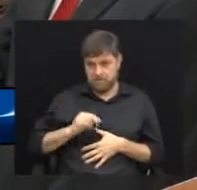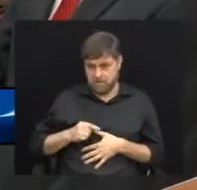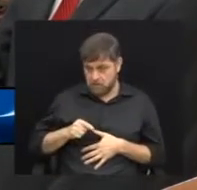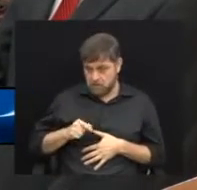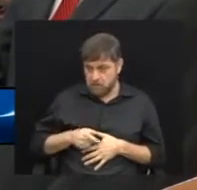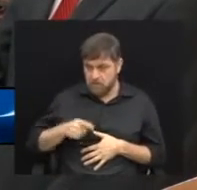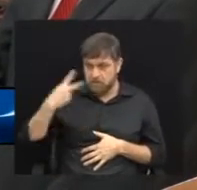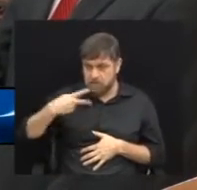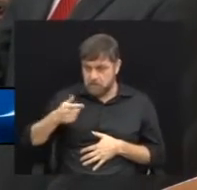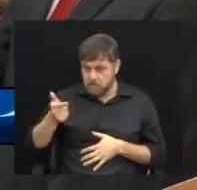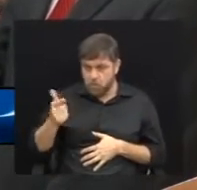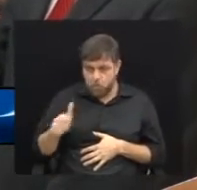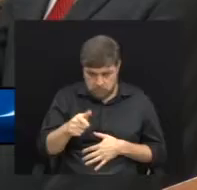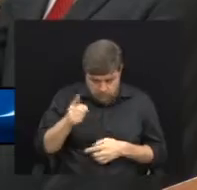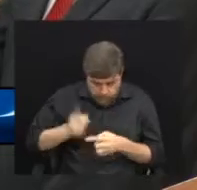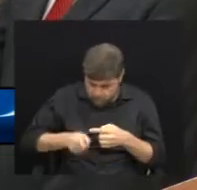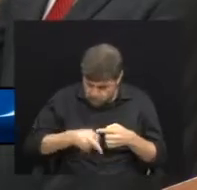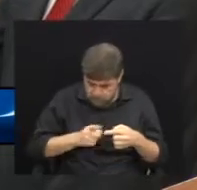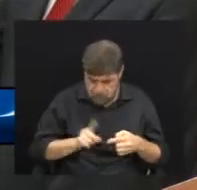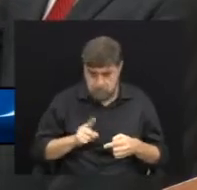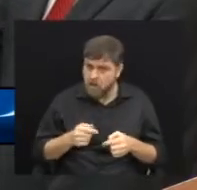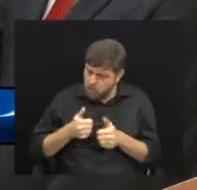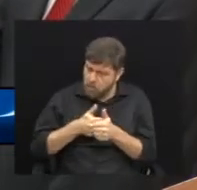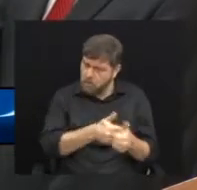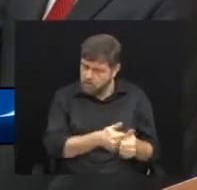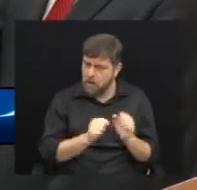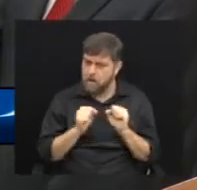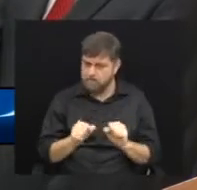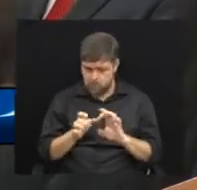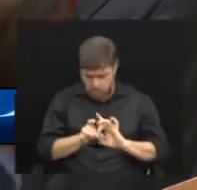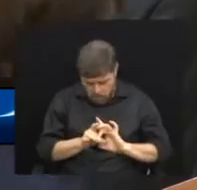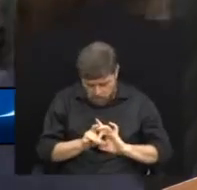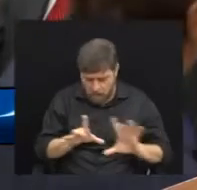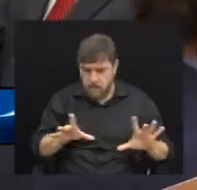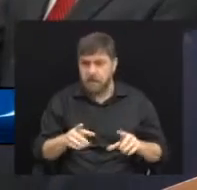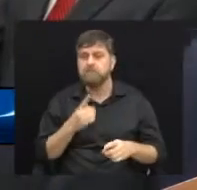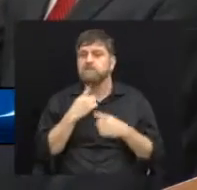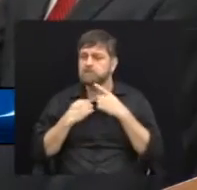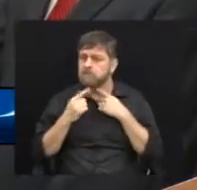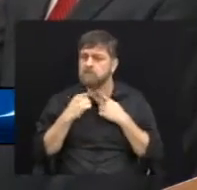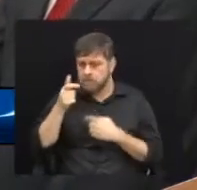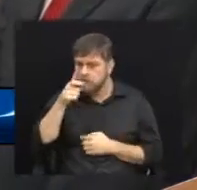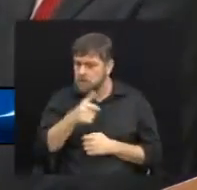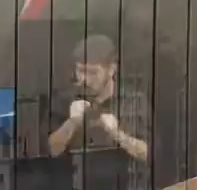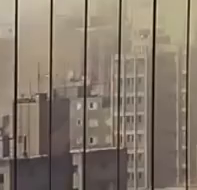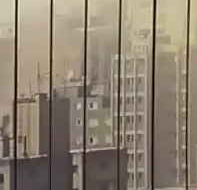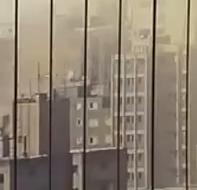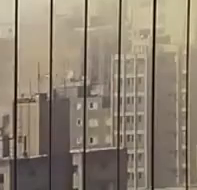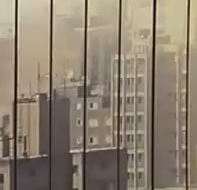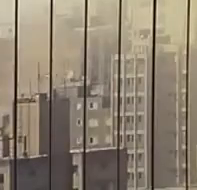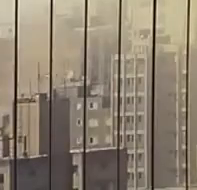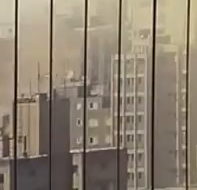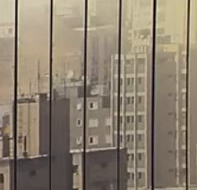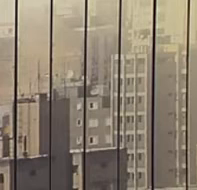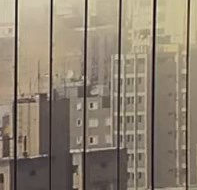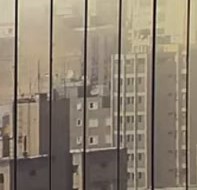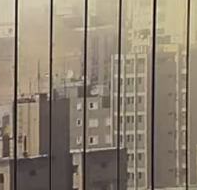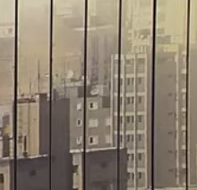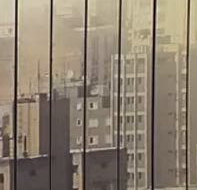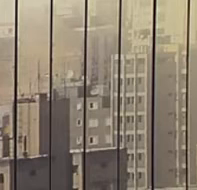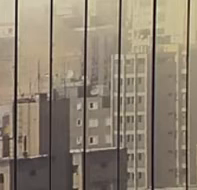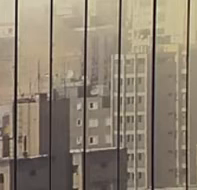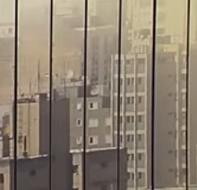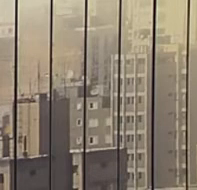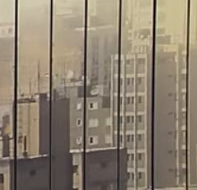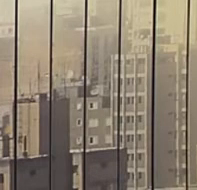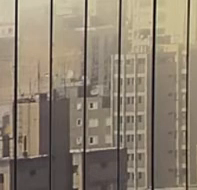proibido de acompanhar. Então, fica aberto para quem quiser acompanhar, fica à vontade. A Câmara